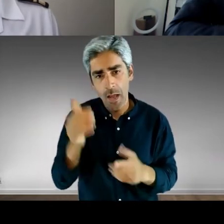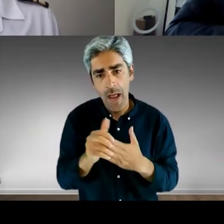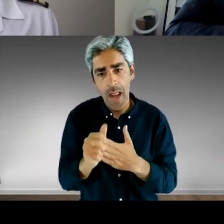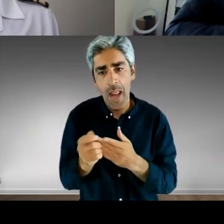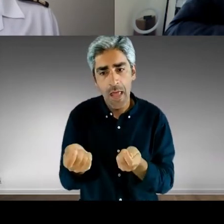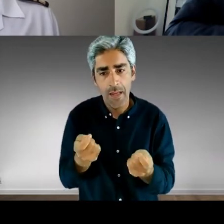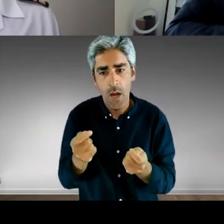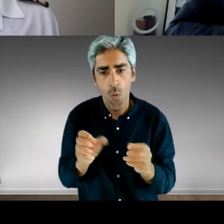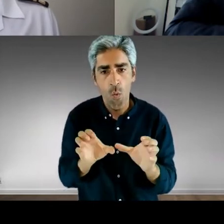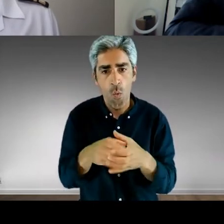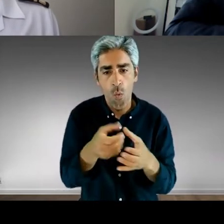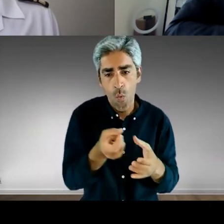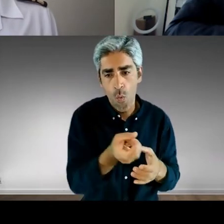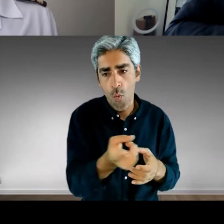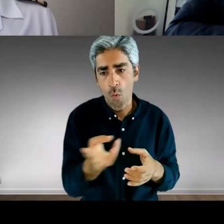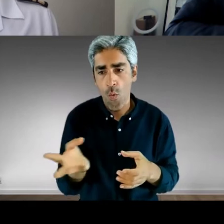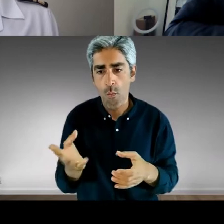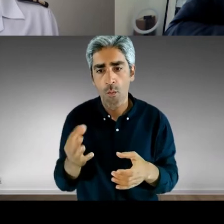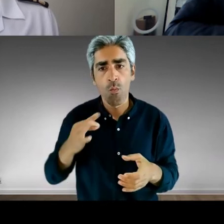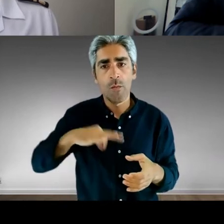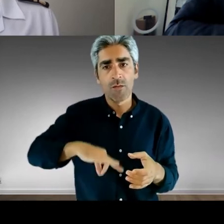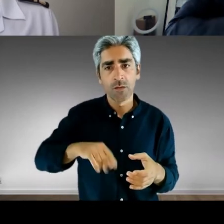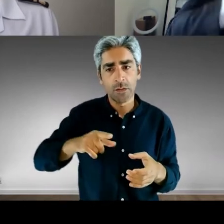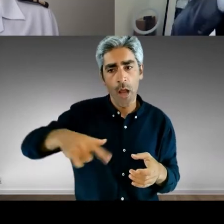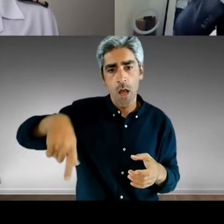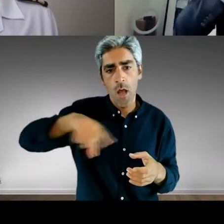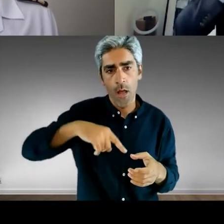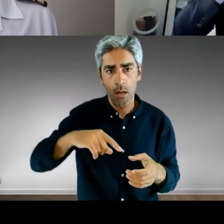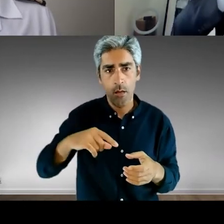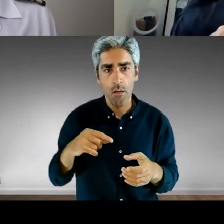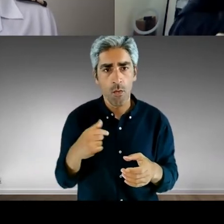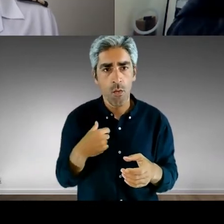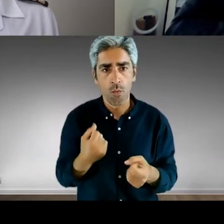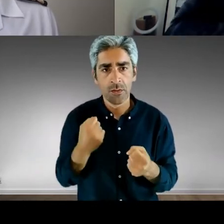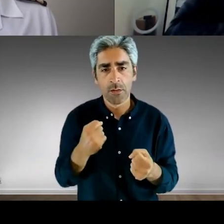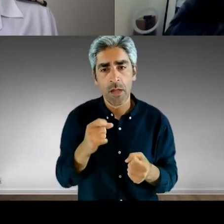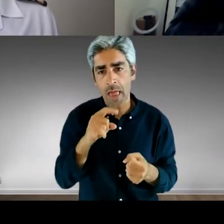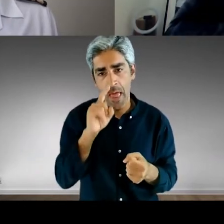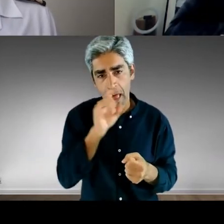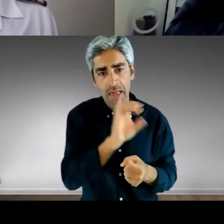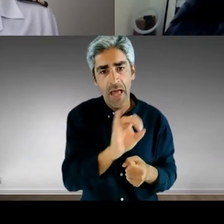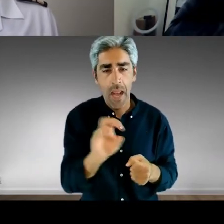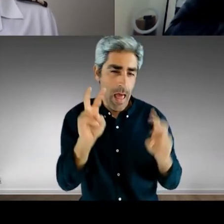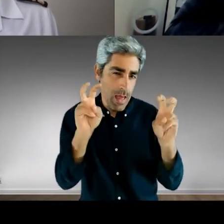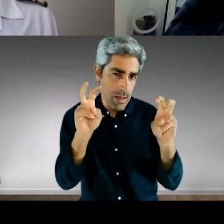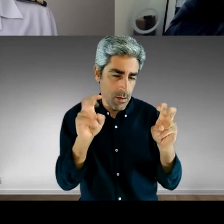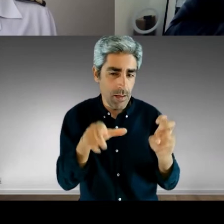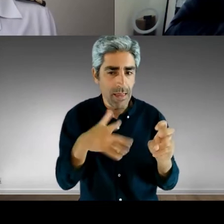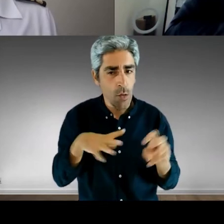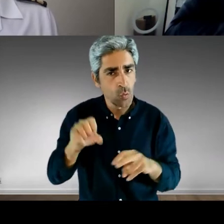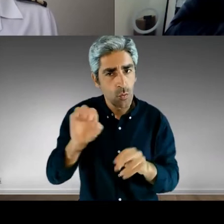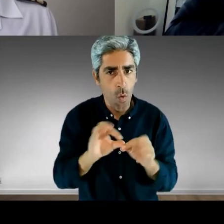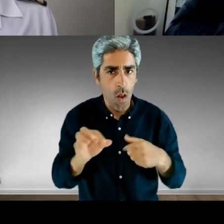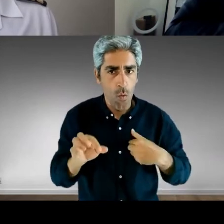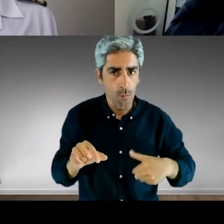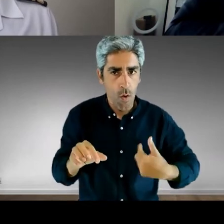grupo que tem de profissionais os quais, entre aspas, eu não consigo enganar e que querem tanto o sucesso como eu